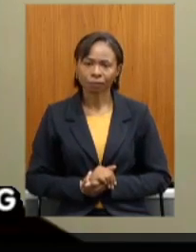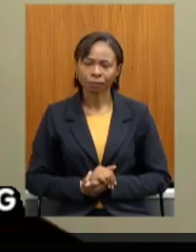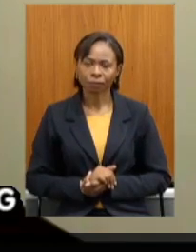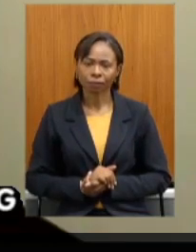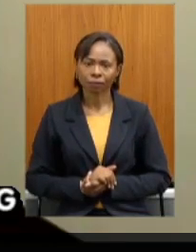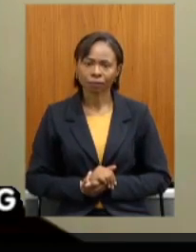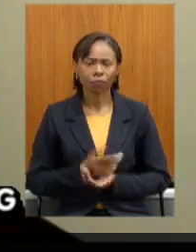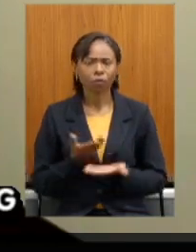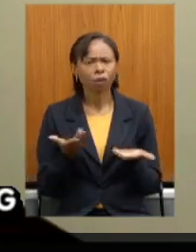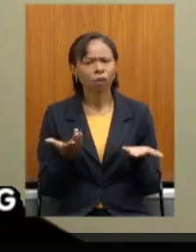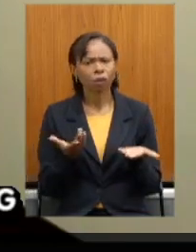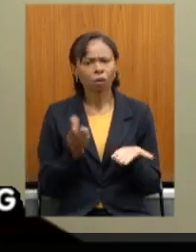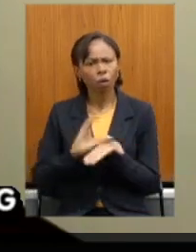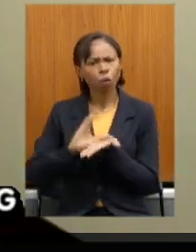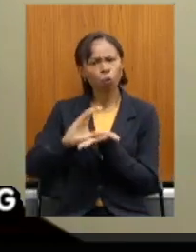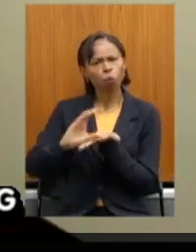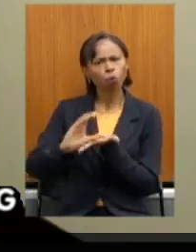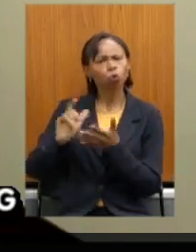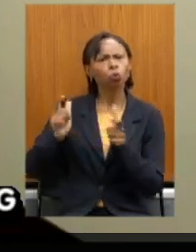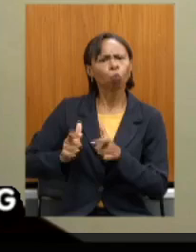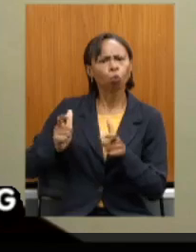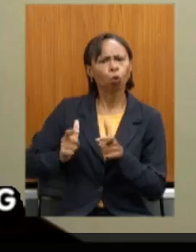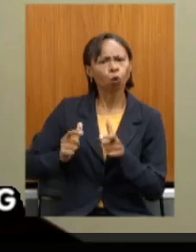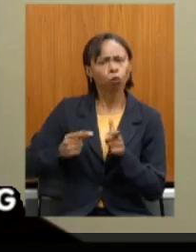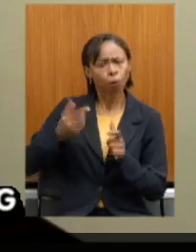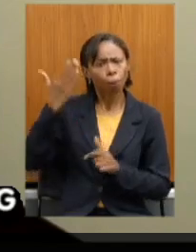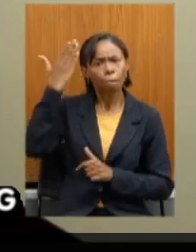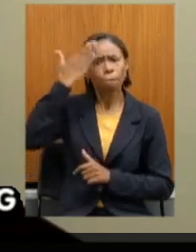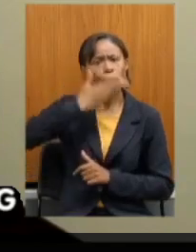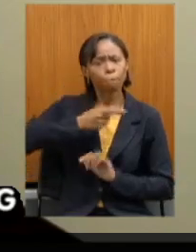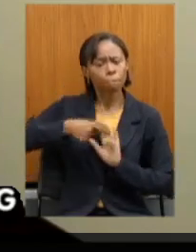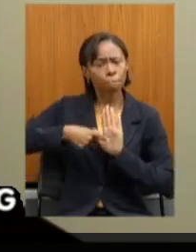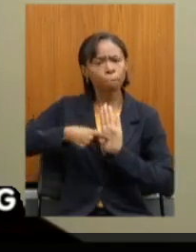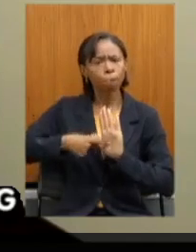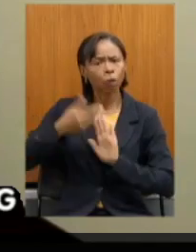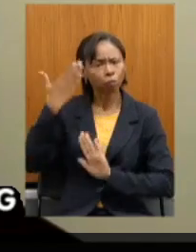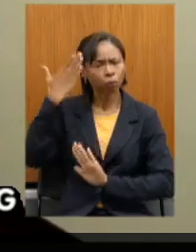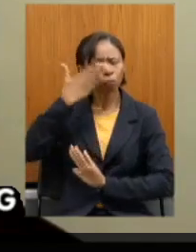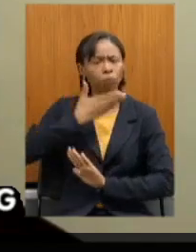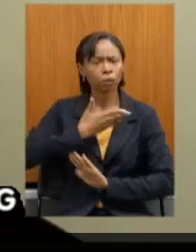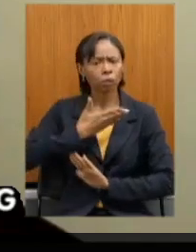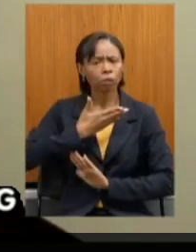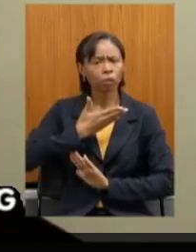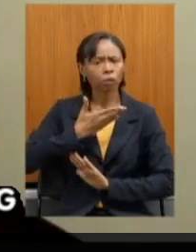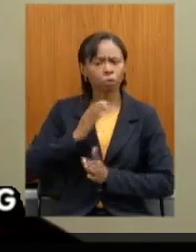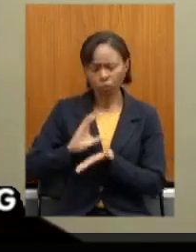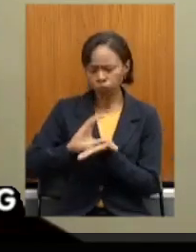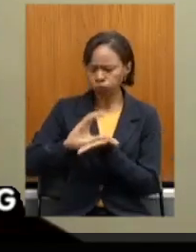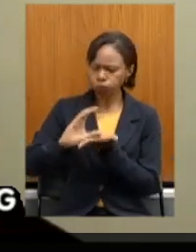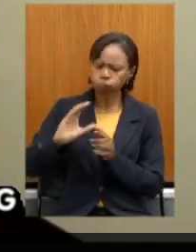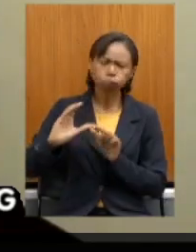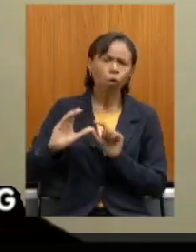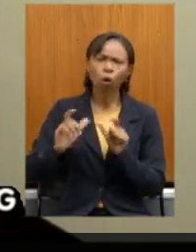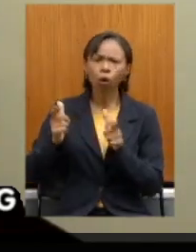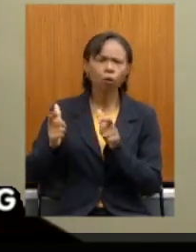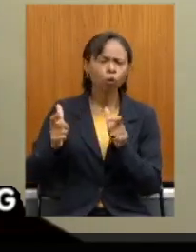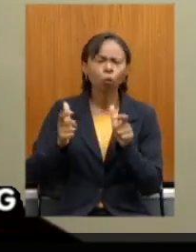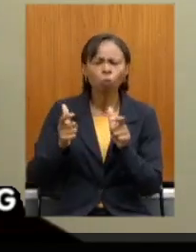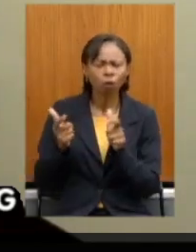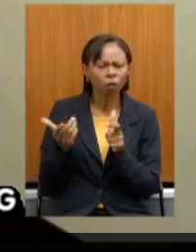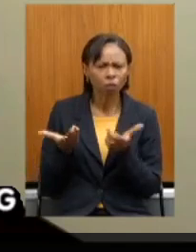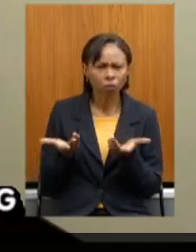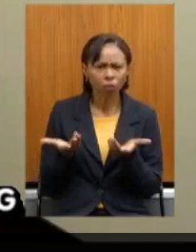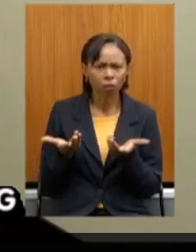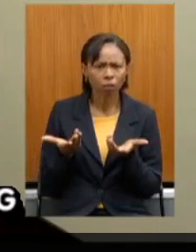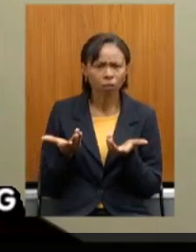Mostrar a origem dos recursos para provar com o seu poder a sua parte no